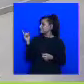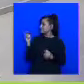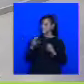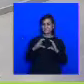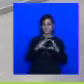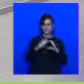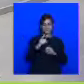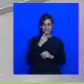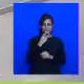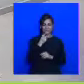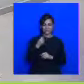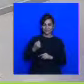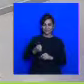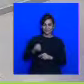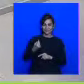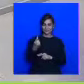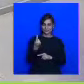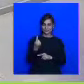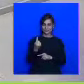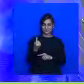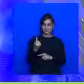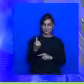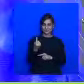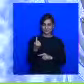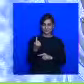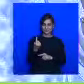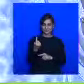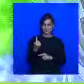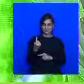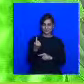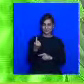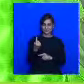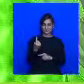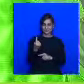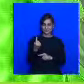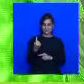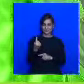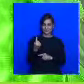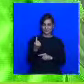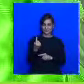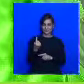Bola vermelha, número 1.